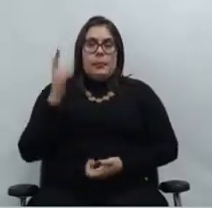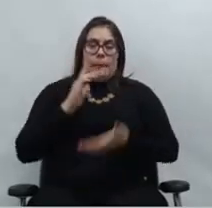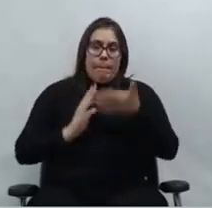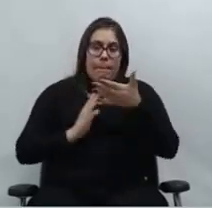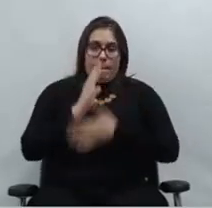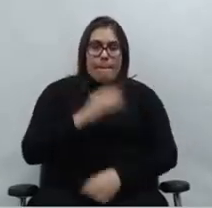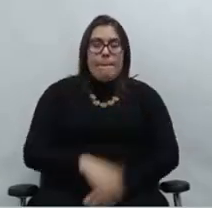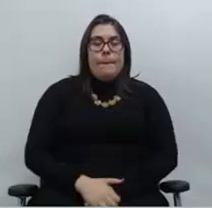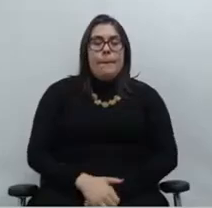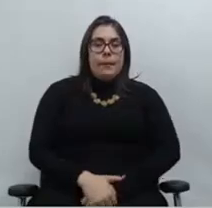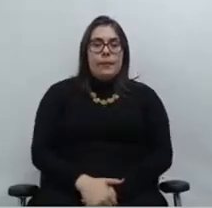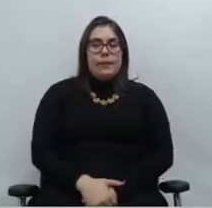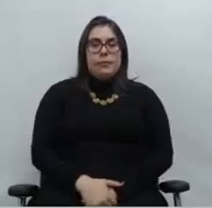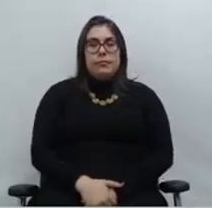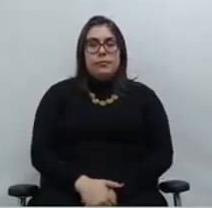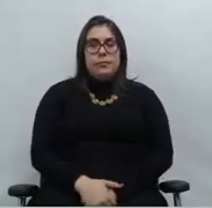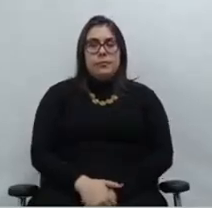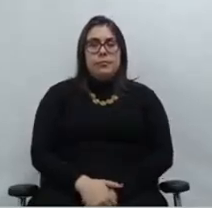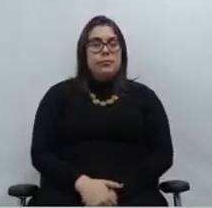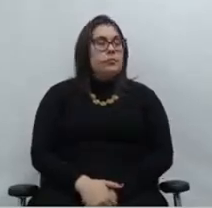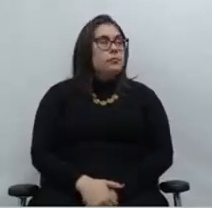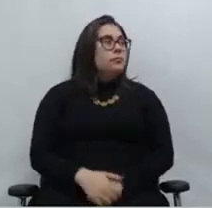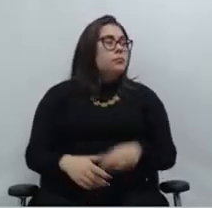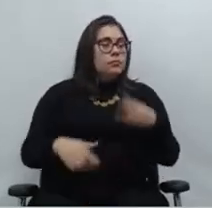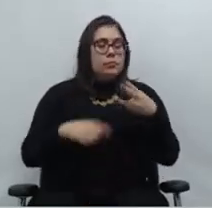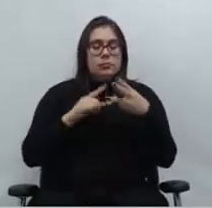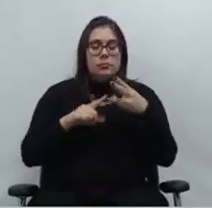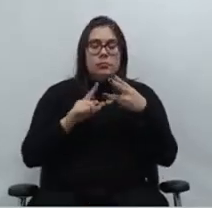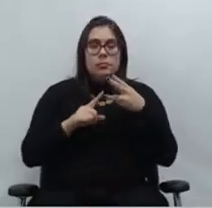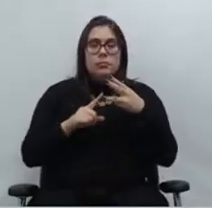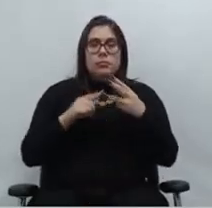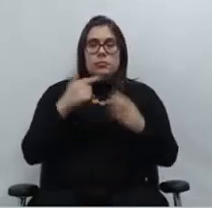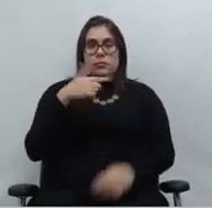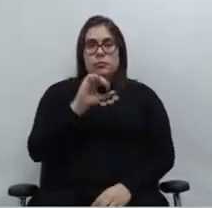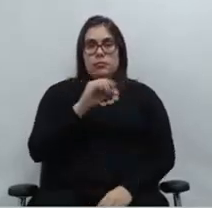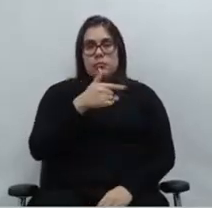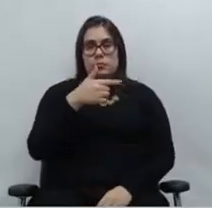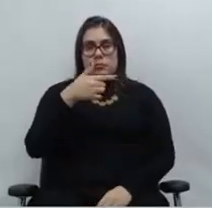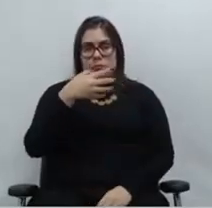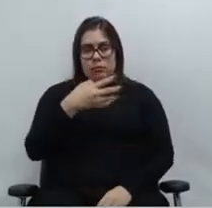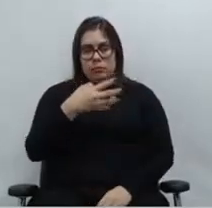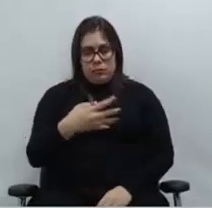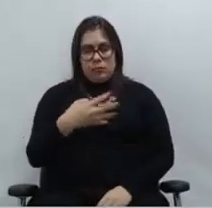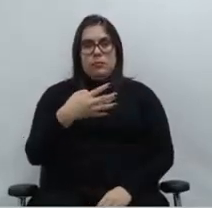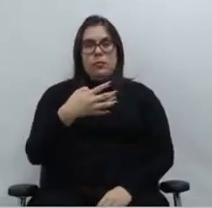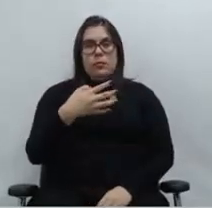Aprovado. Na sequência, eu pregoo os autos de número